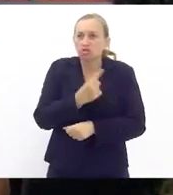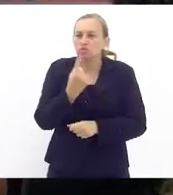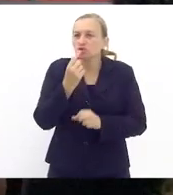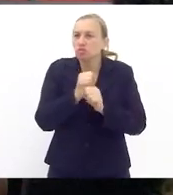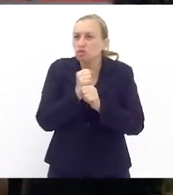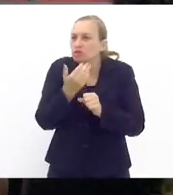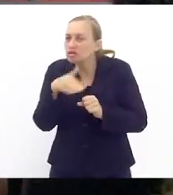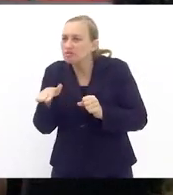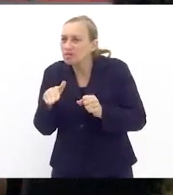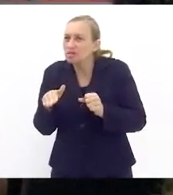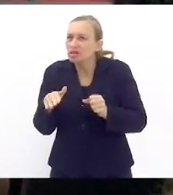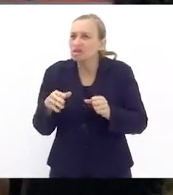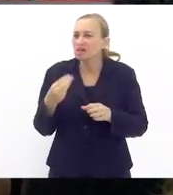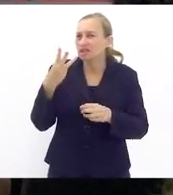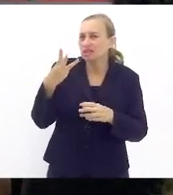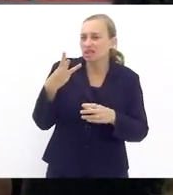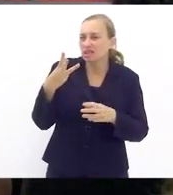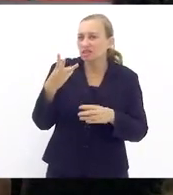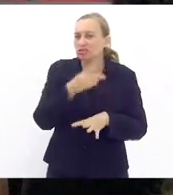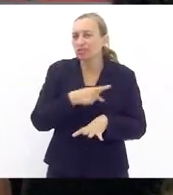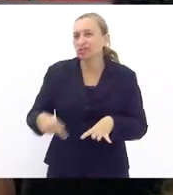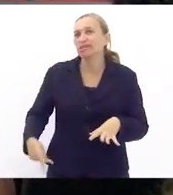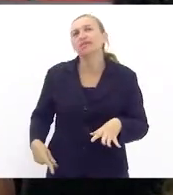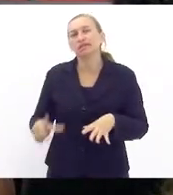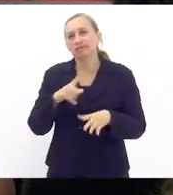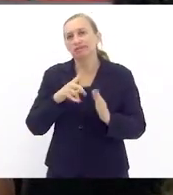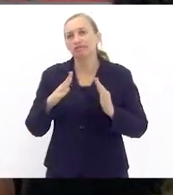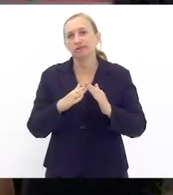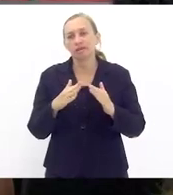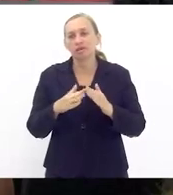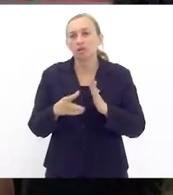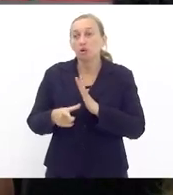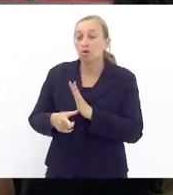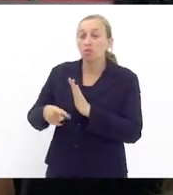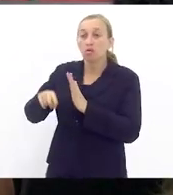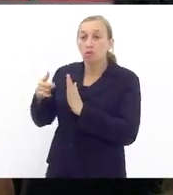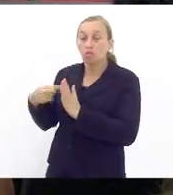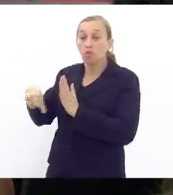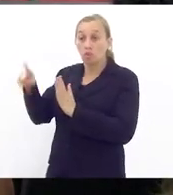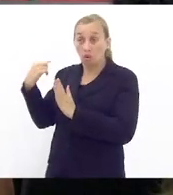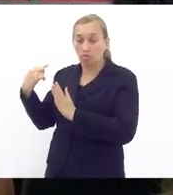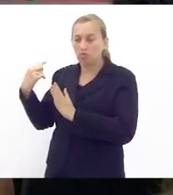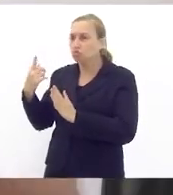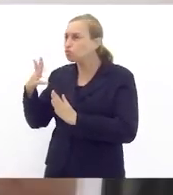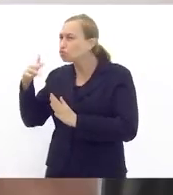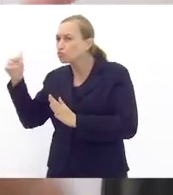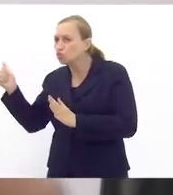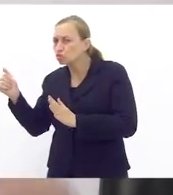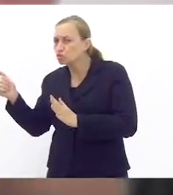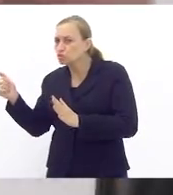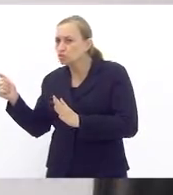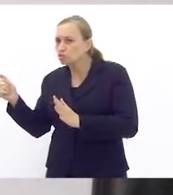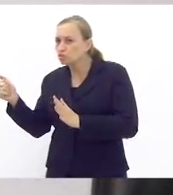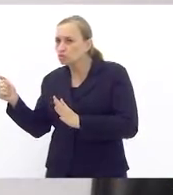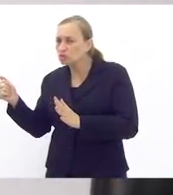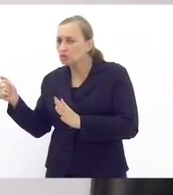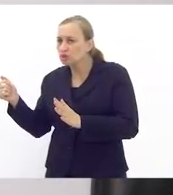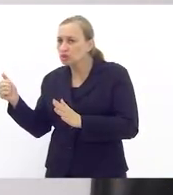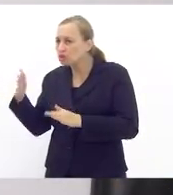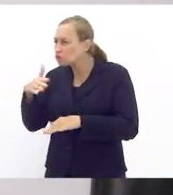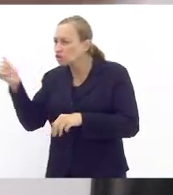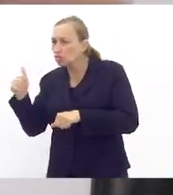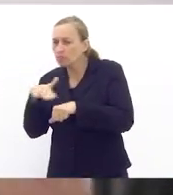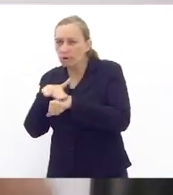meio se passaram pela casa três presidentes o anterior nunca nos atendeu não só não eu tô falando de mim mas eu tô falando de